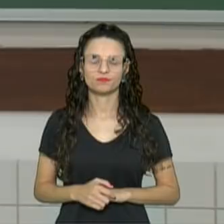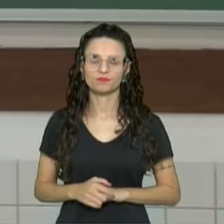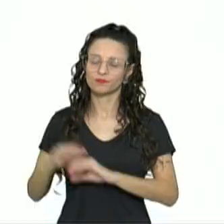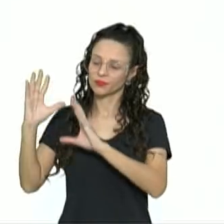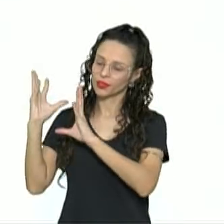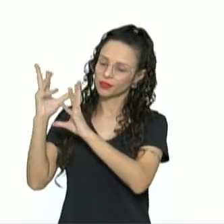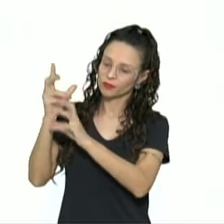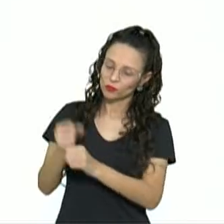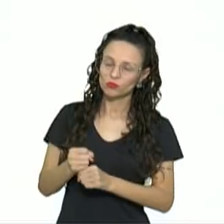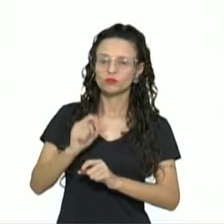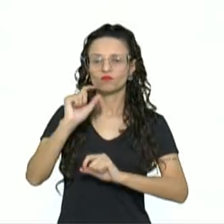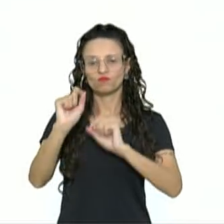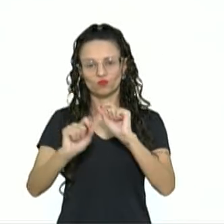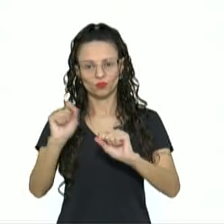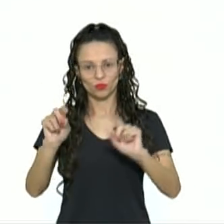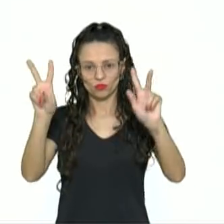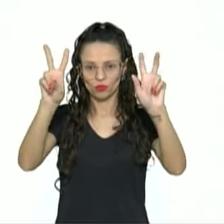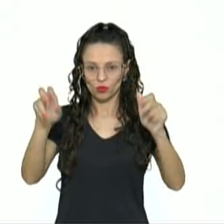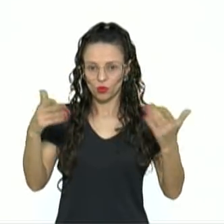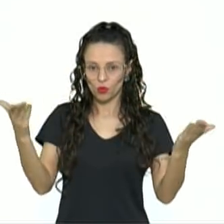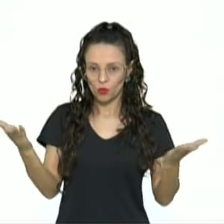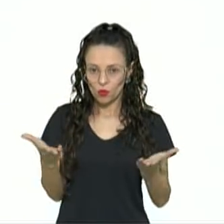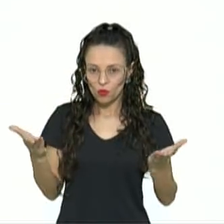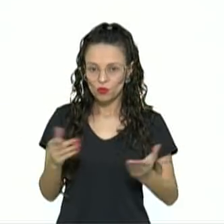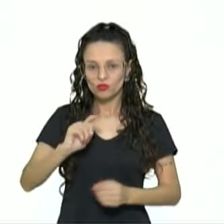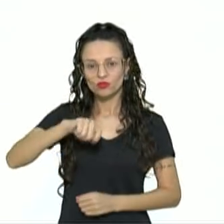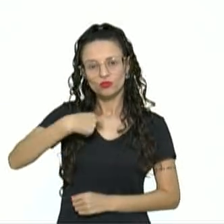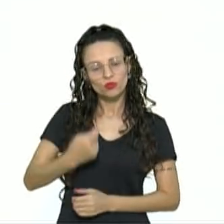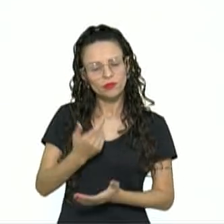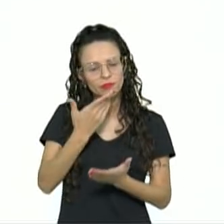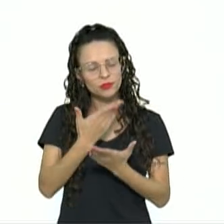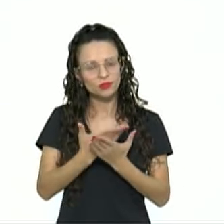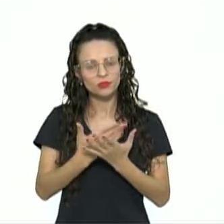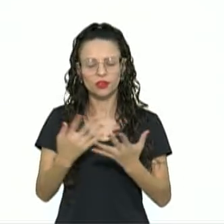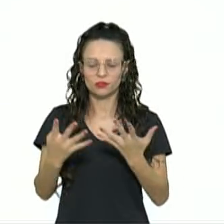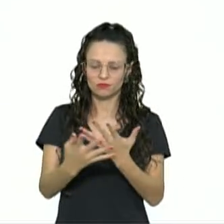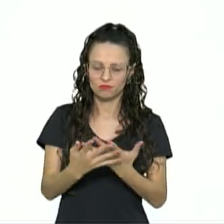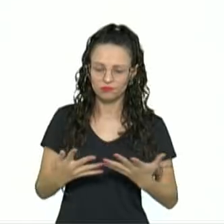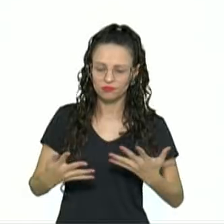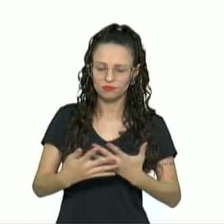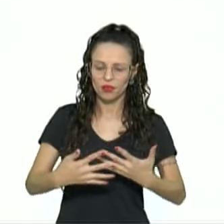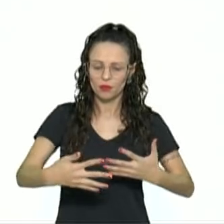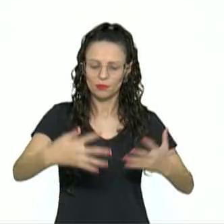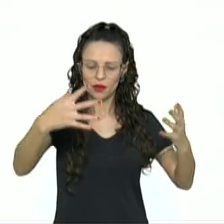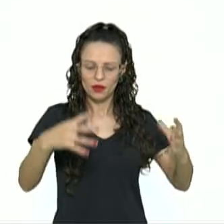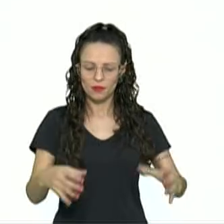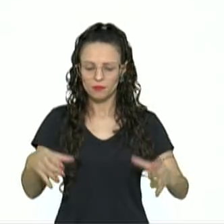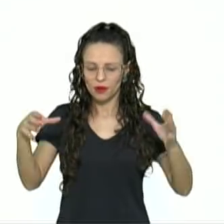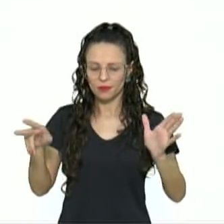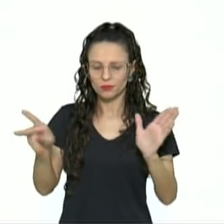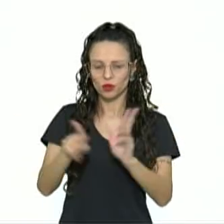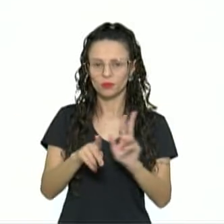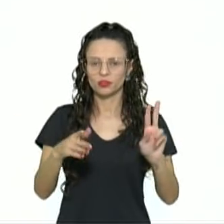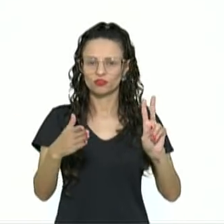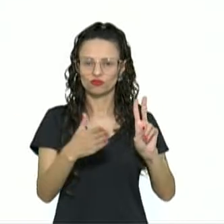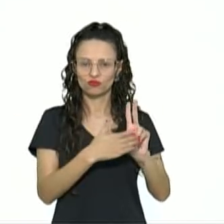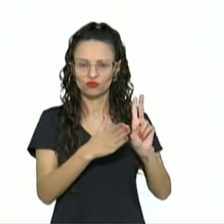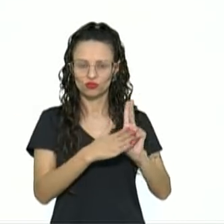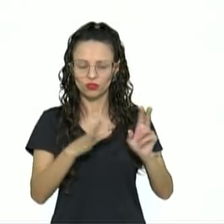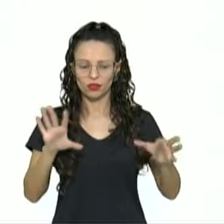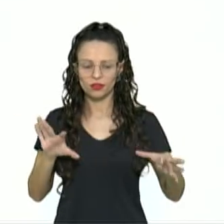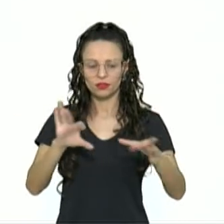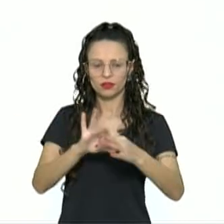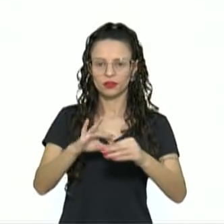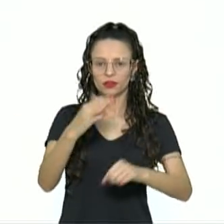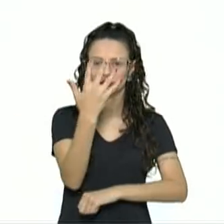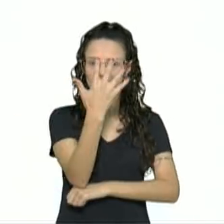Retomando, hoje falamos sobre as cestarias indígenas, sua criação artesanal, que é ligada à natureza e